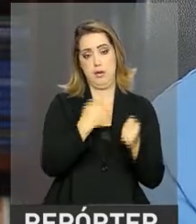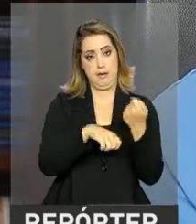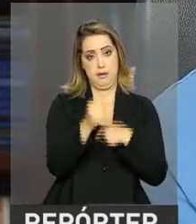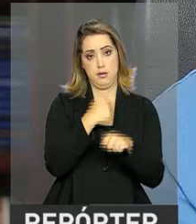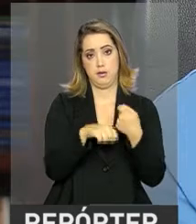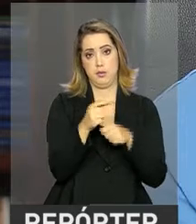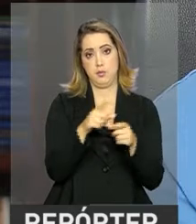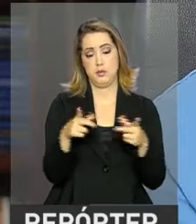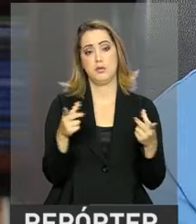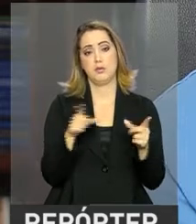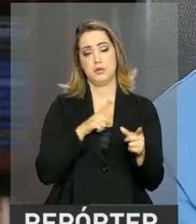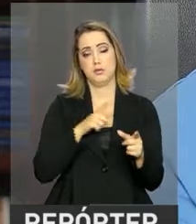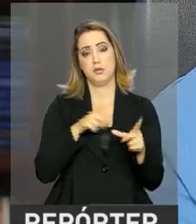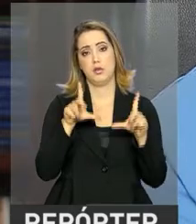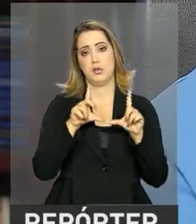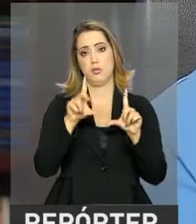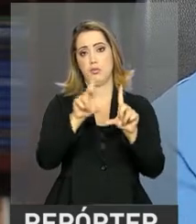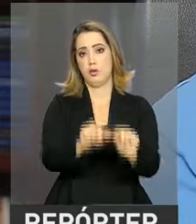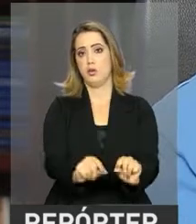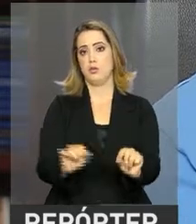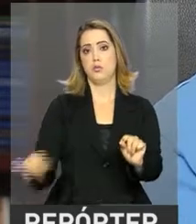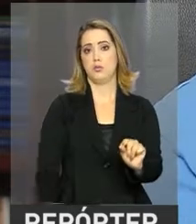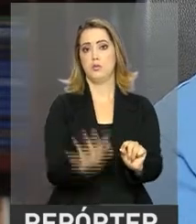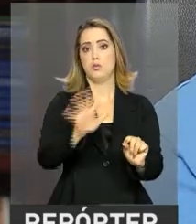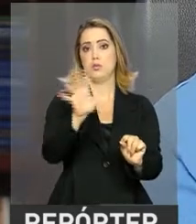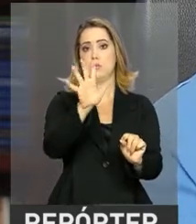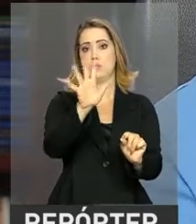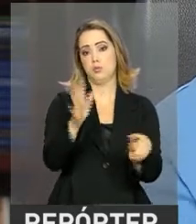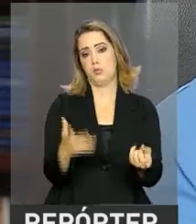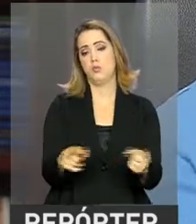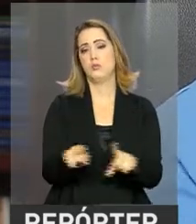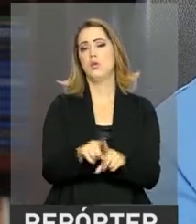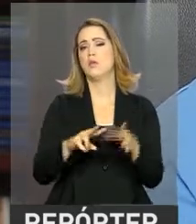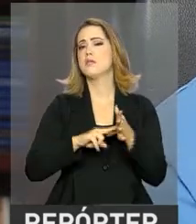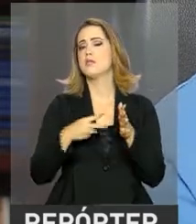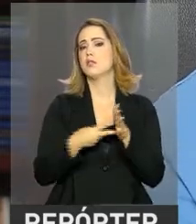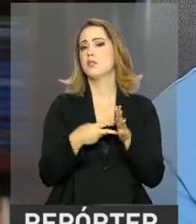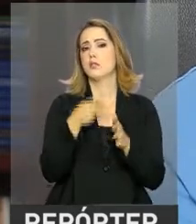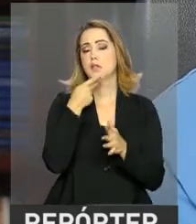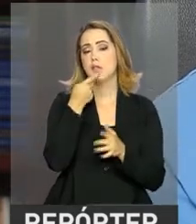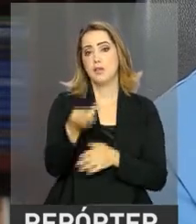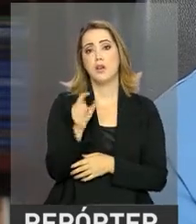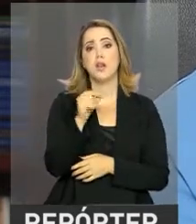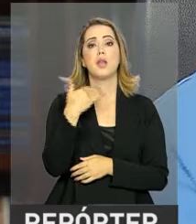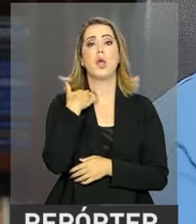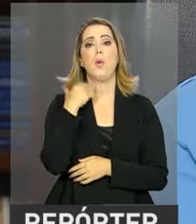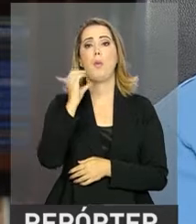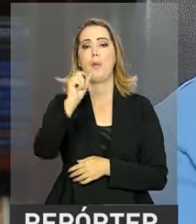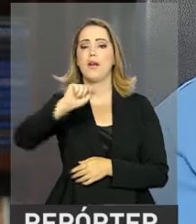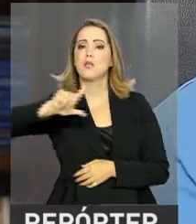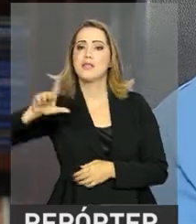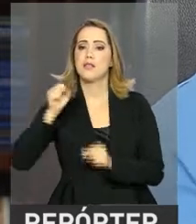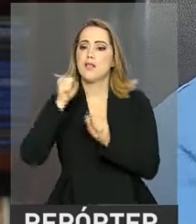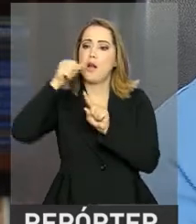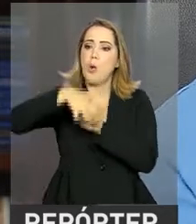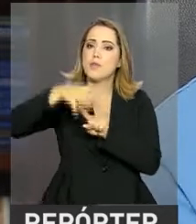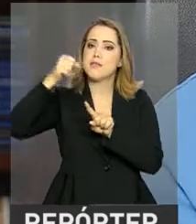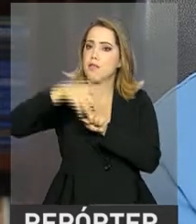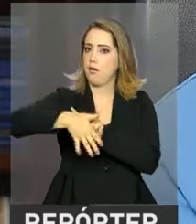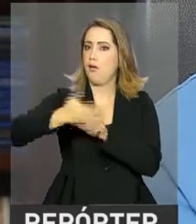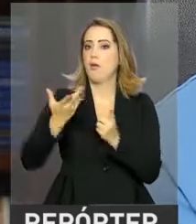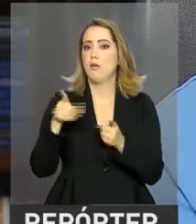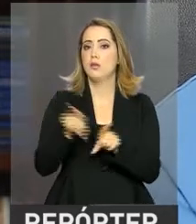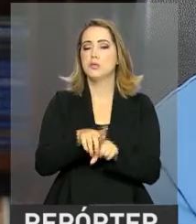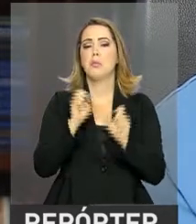queda da inflação, isso significa dizer que o Banco Central está em condições, ele se sente